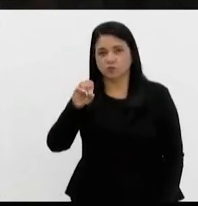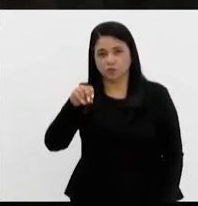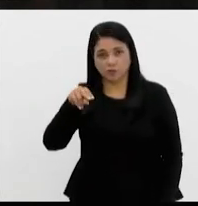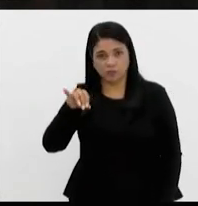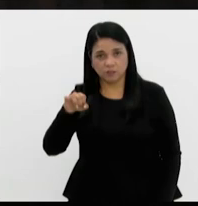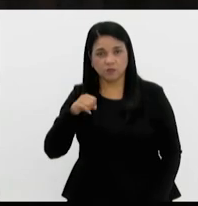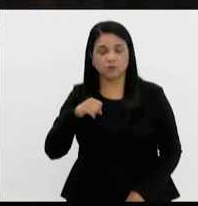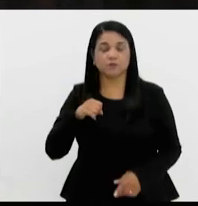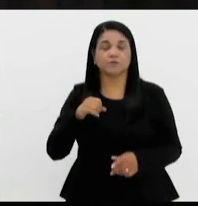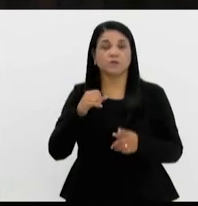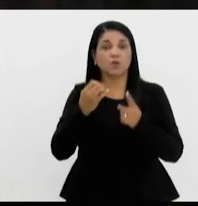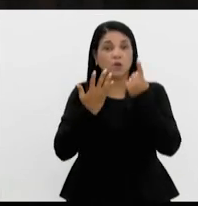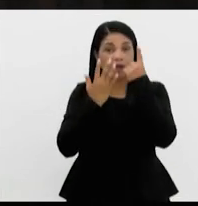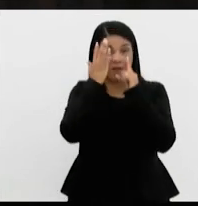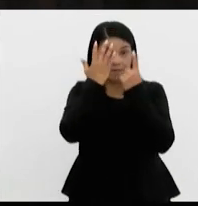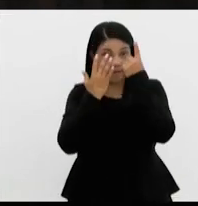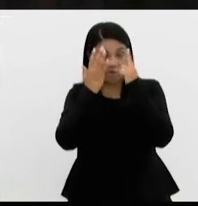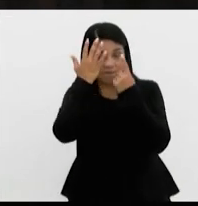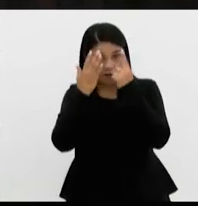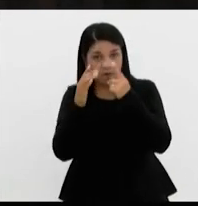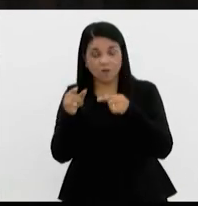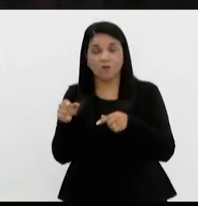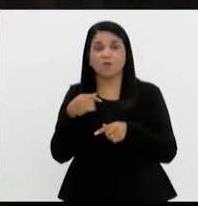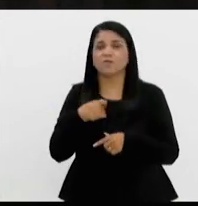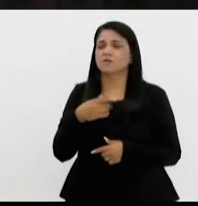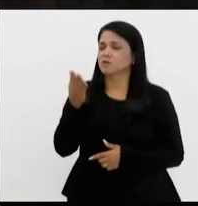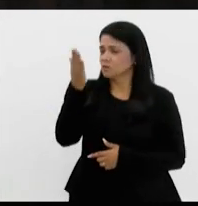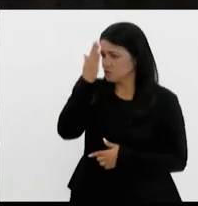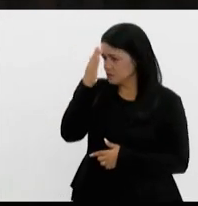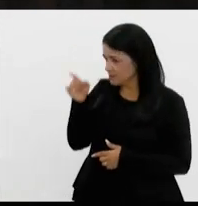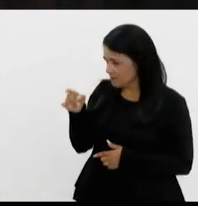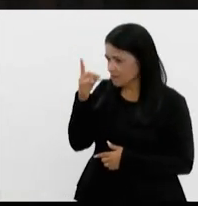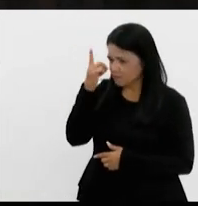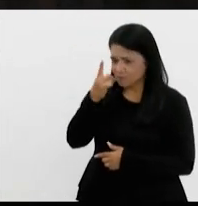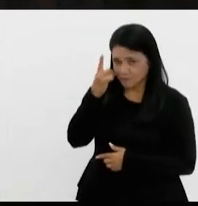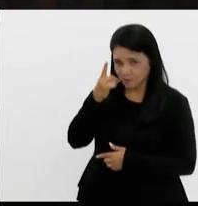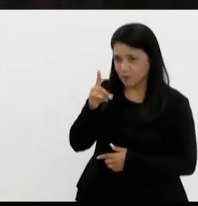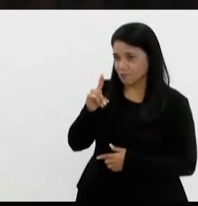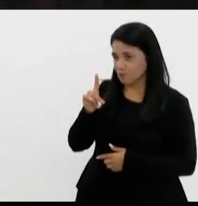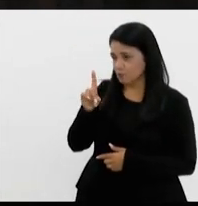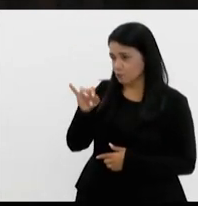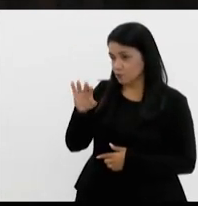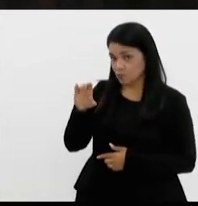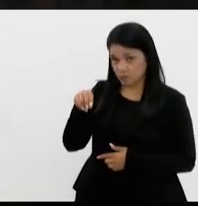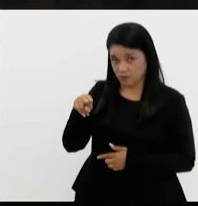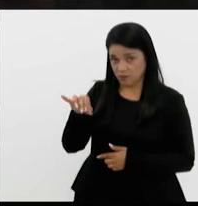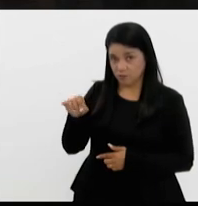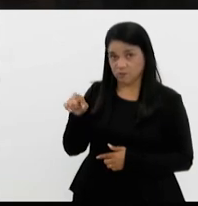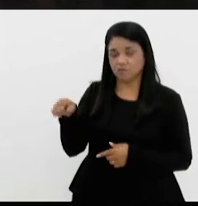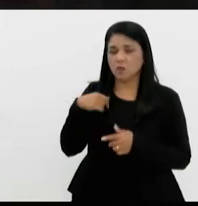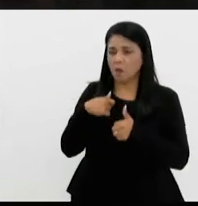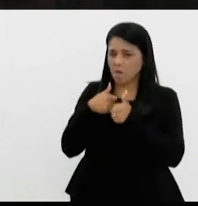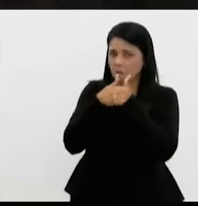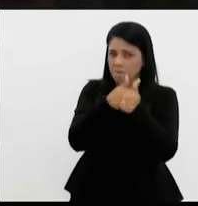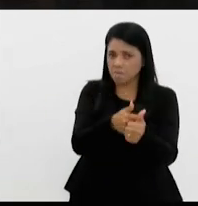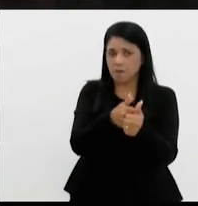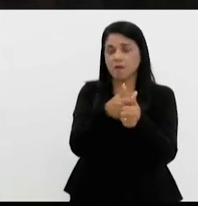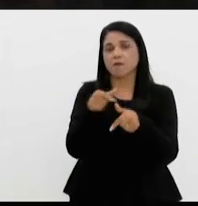carnaval. E Vossa Excelência, deputado Dionísio Lins, acompanha de perto, porque o senhor, como eu,